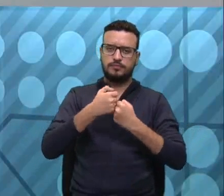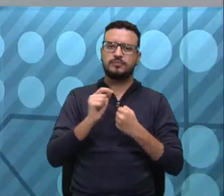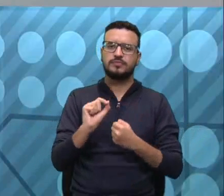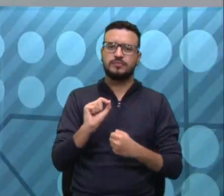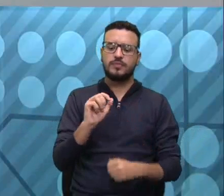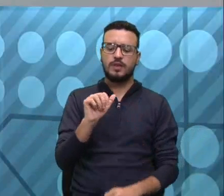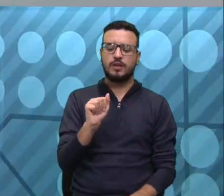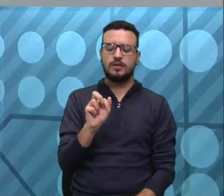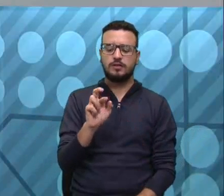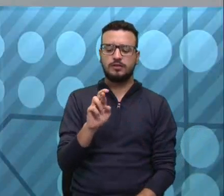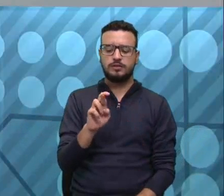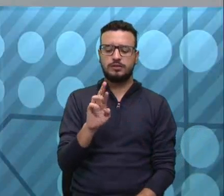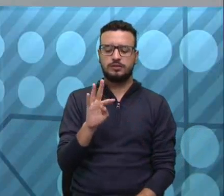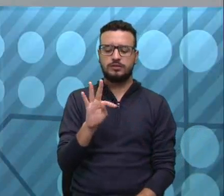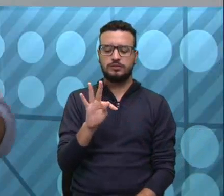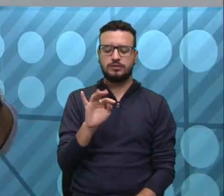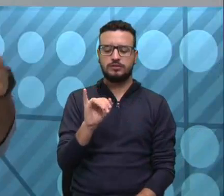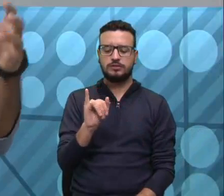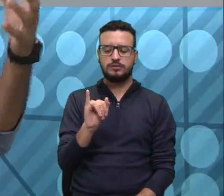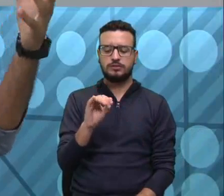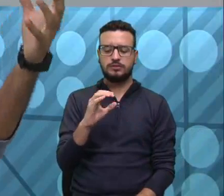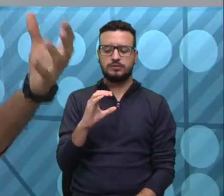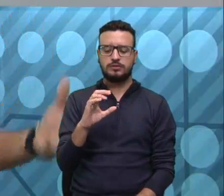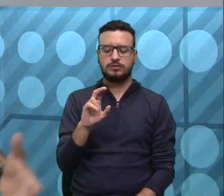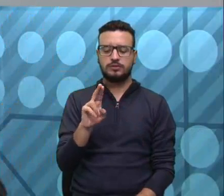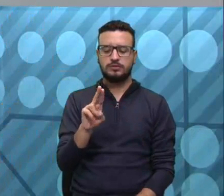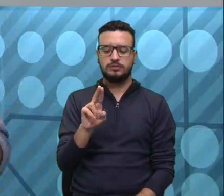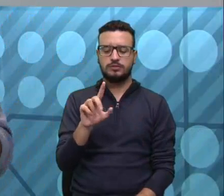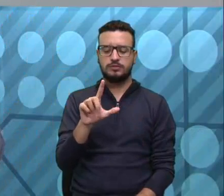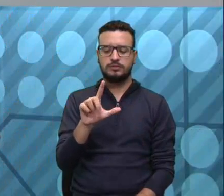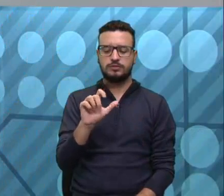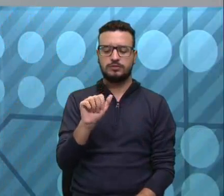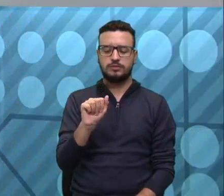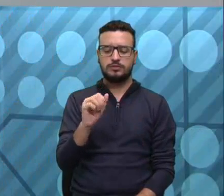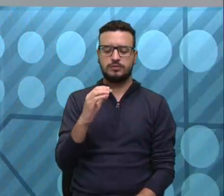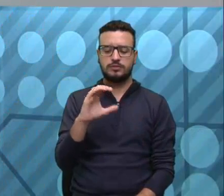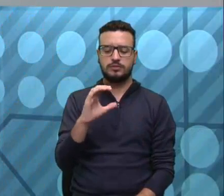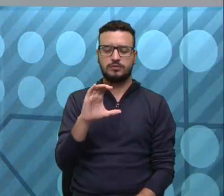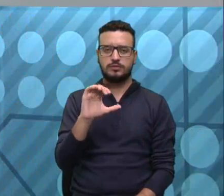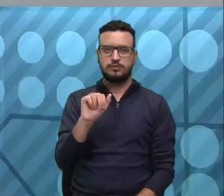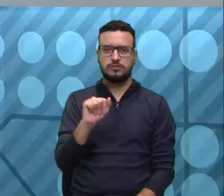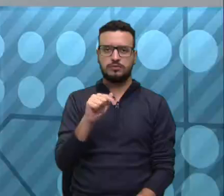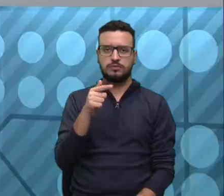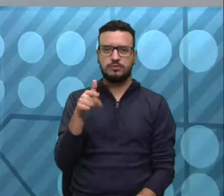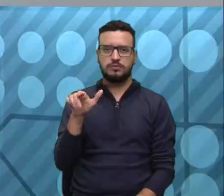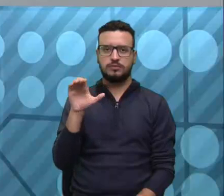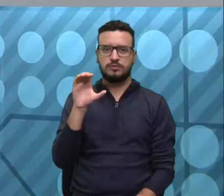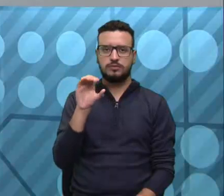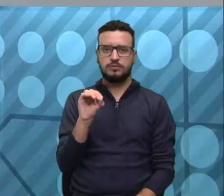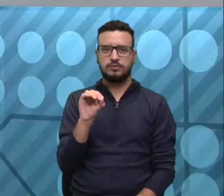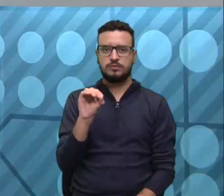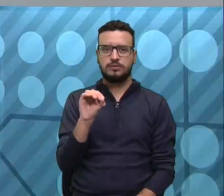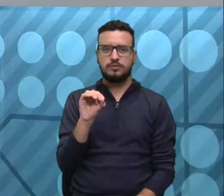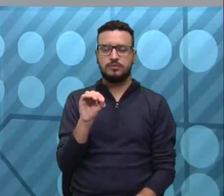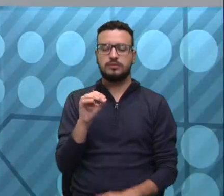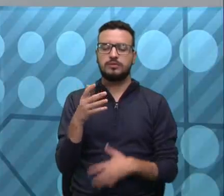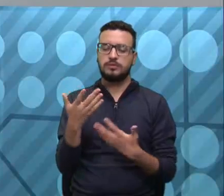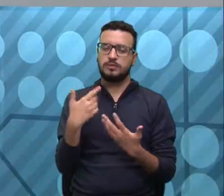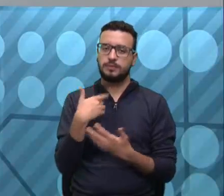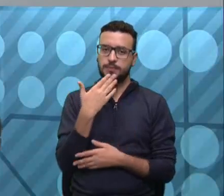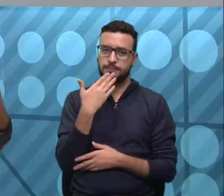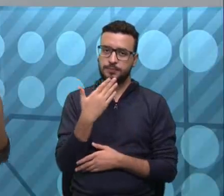Então, reitero que toda a minha fala, todo o conteúdo dos slides e dos materiais disponibilizados para você,